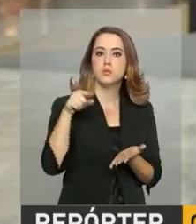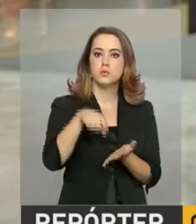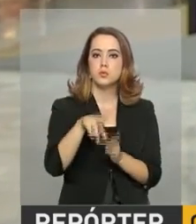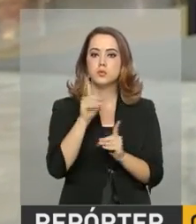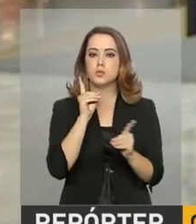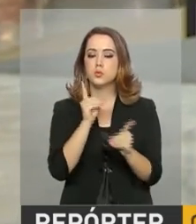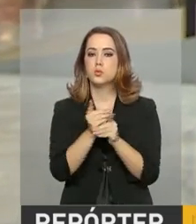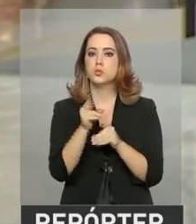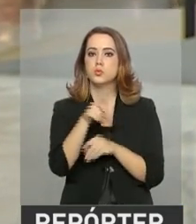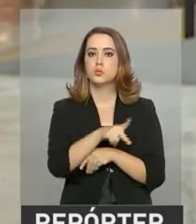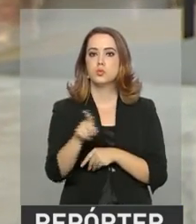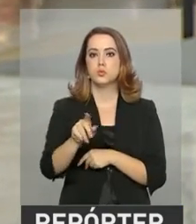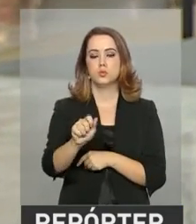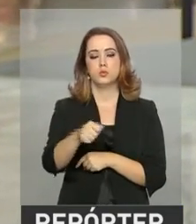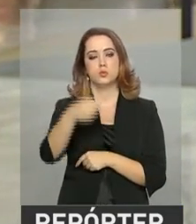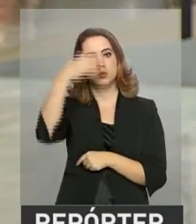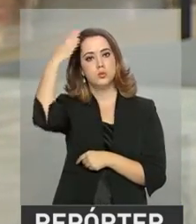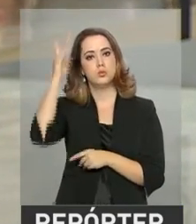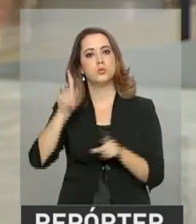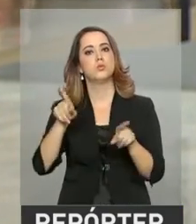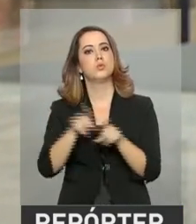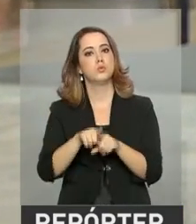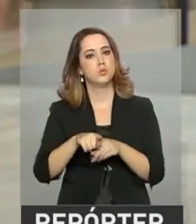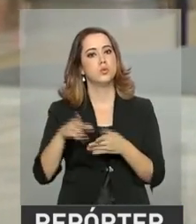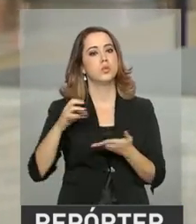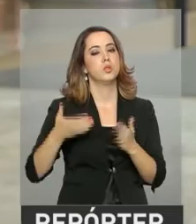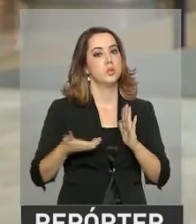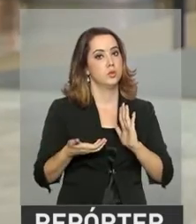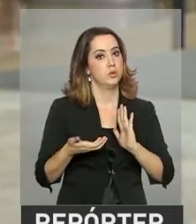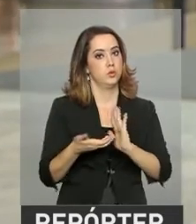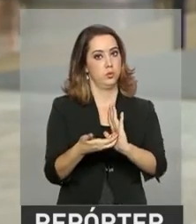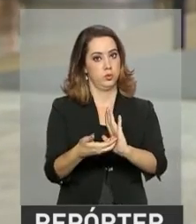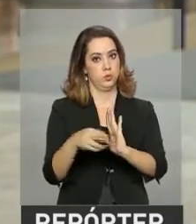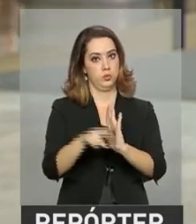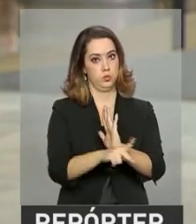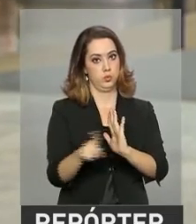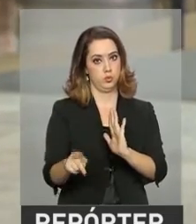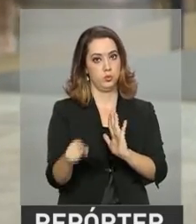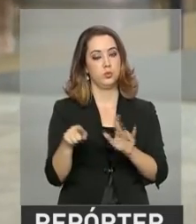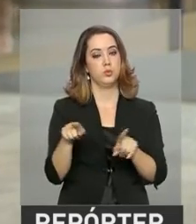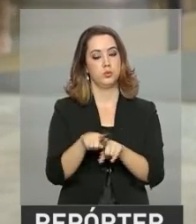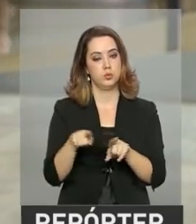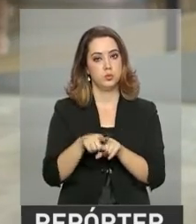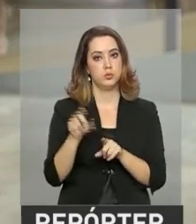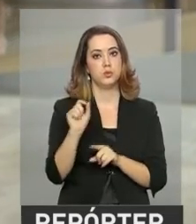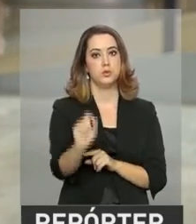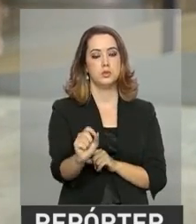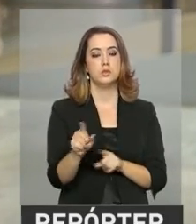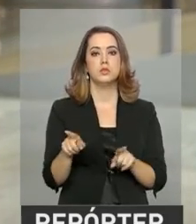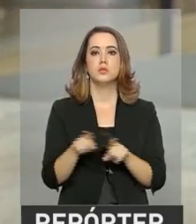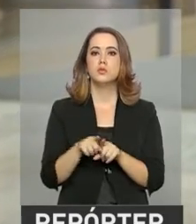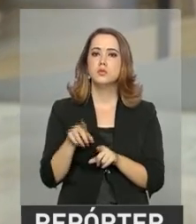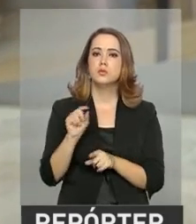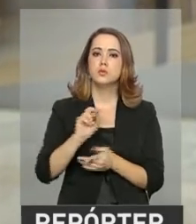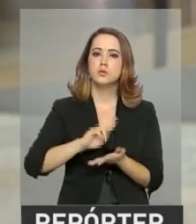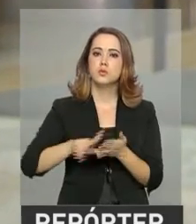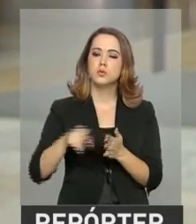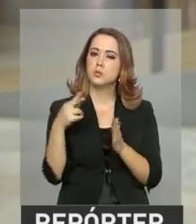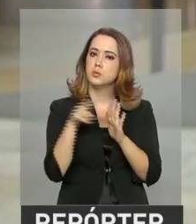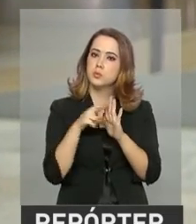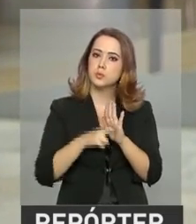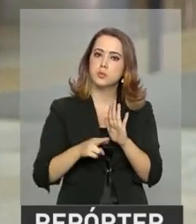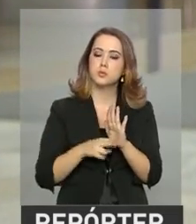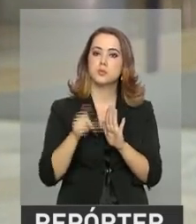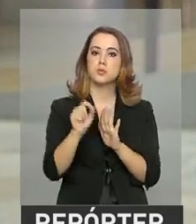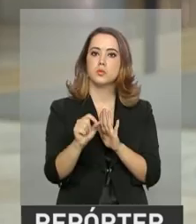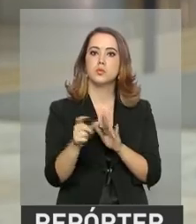em exercício, Michel Temer, o presidente da Câmara, Rodrigo Maia, e o relator do projeto, deputado Espiridião Amin, foi fechado o acordo com